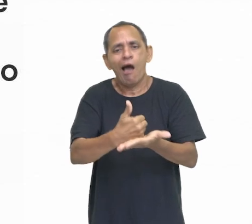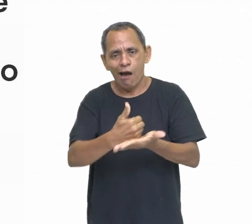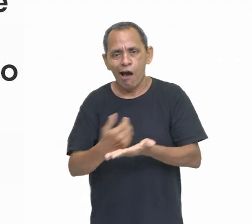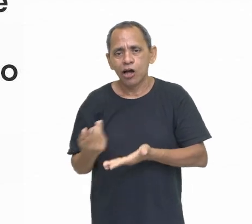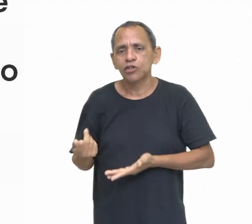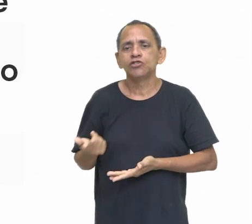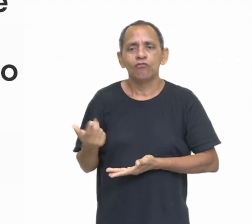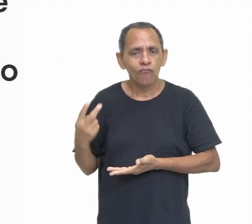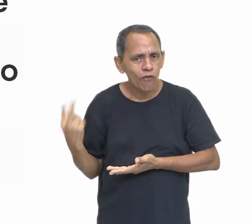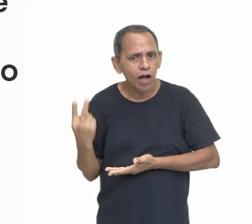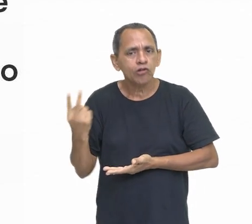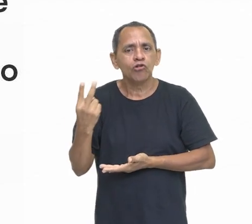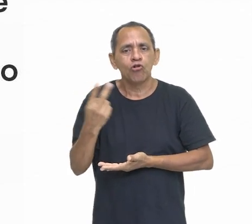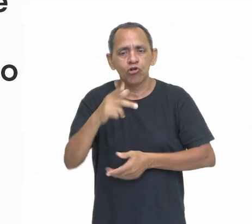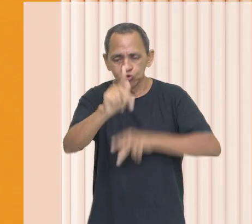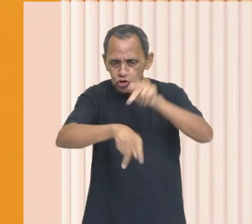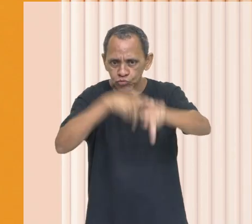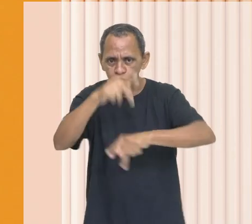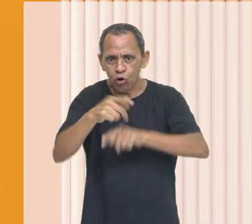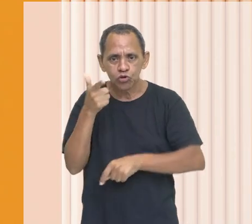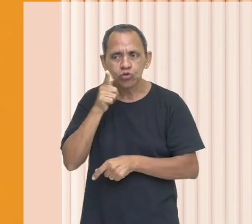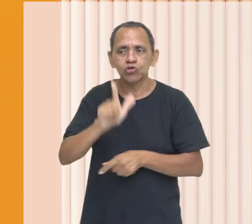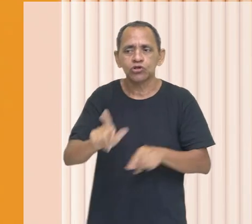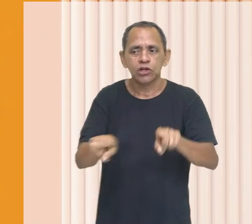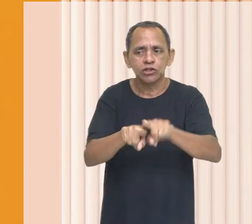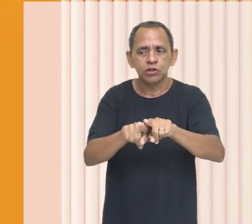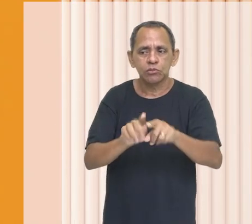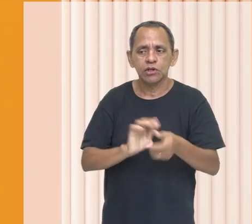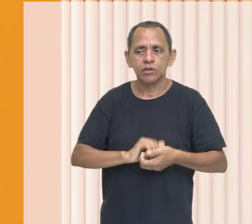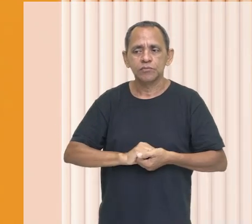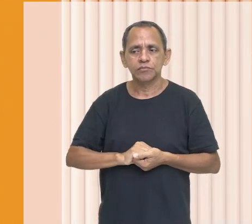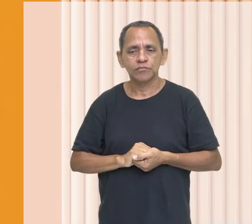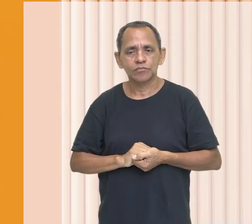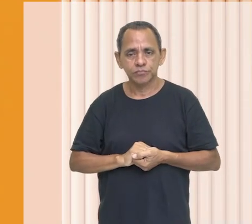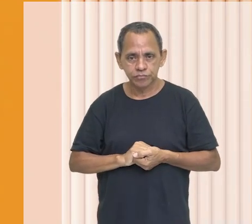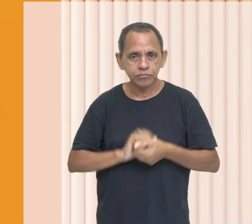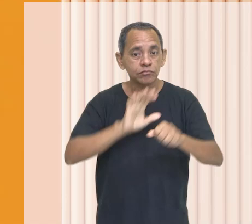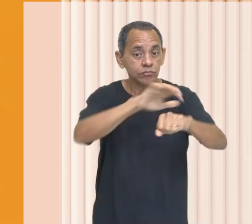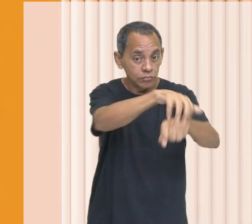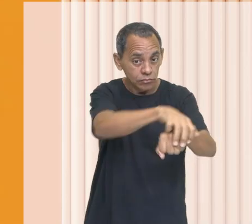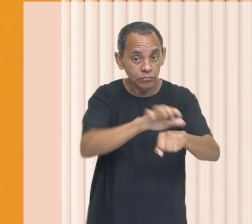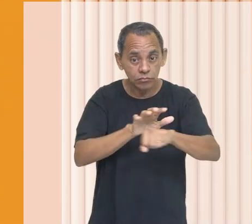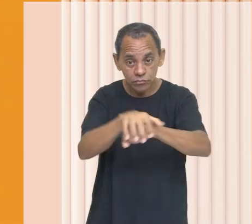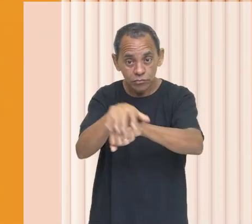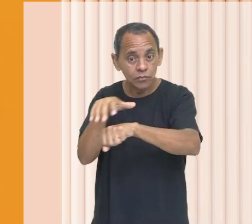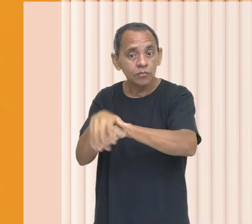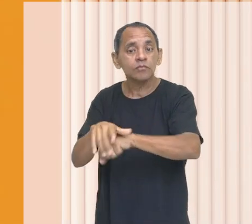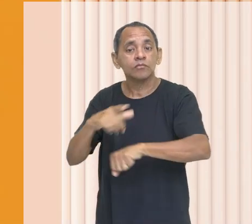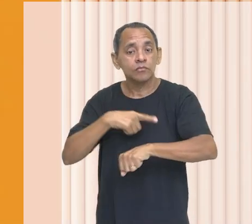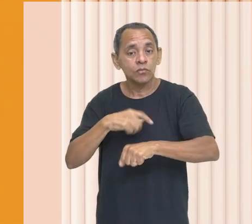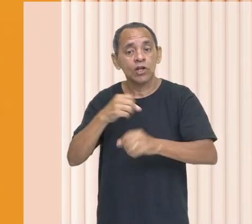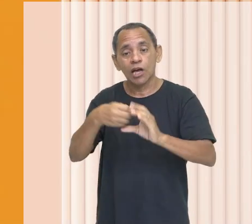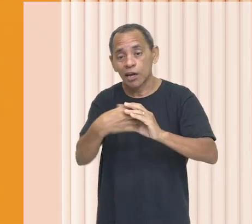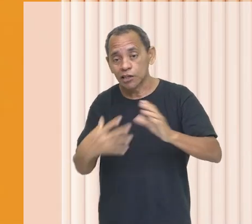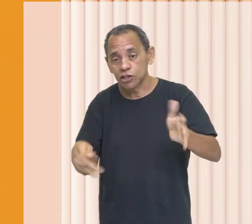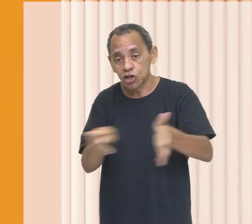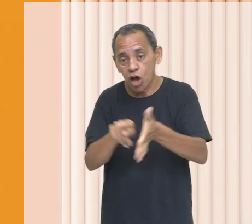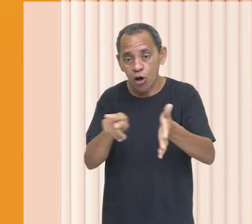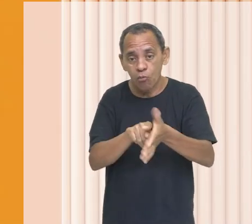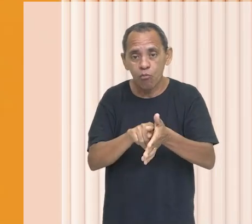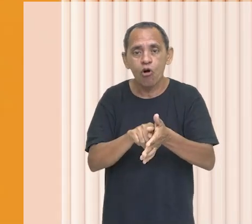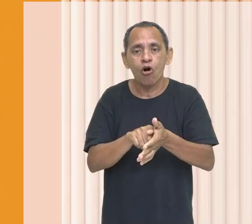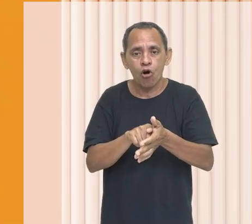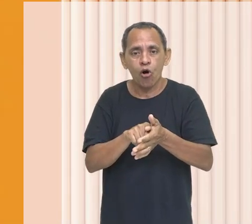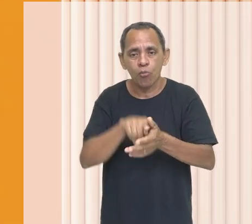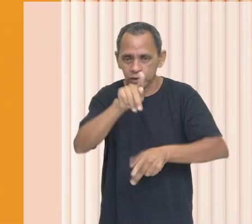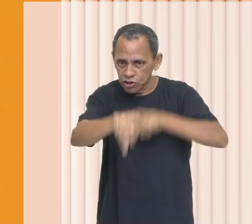eram conquistados, tá bom? E dentro dessas características dos astecas,